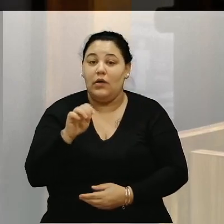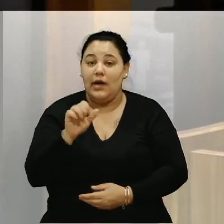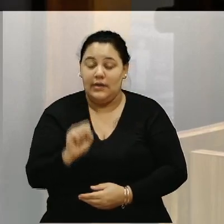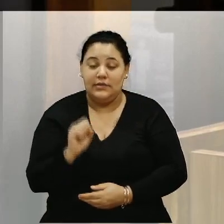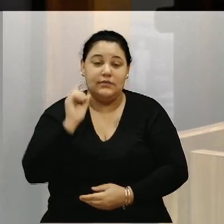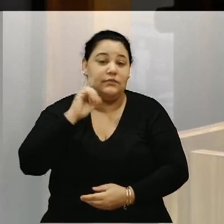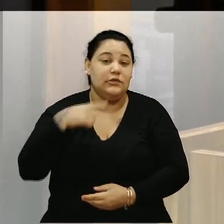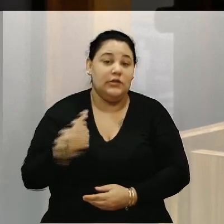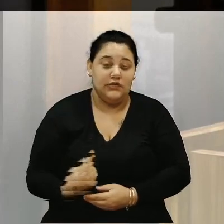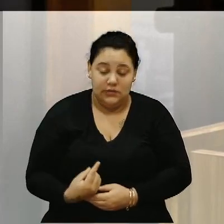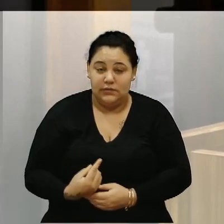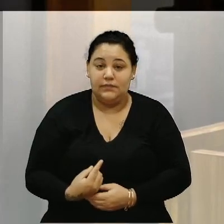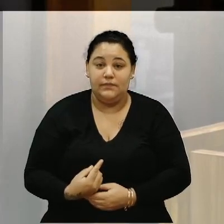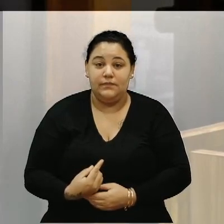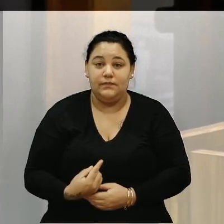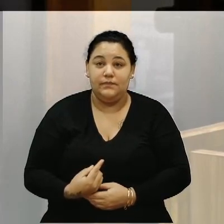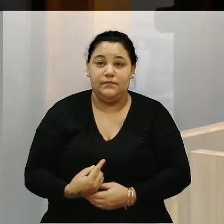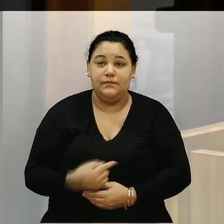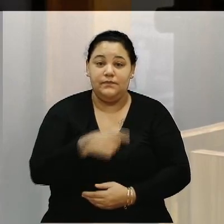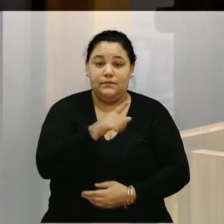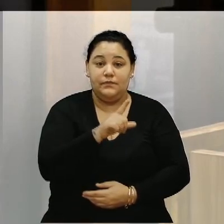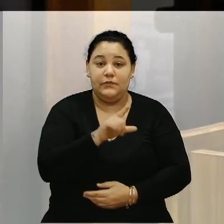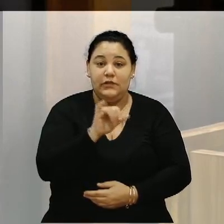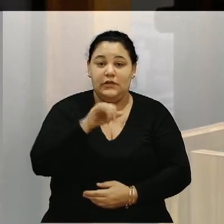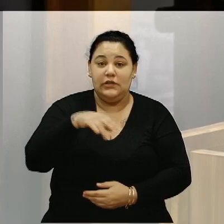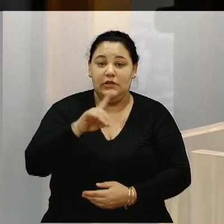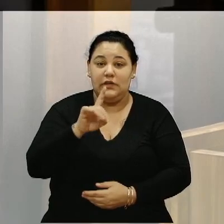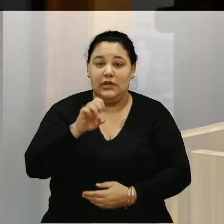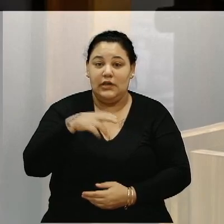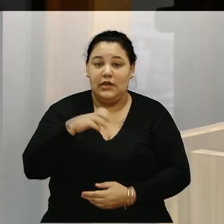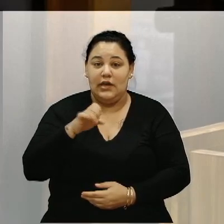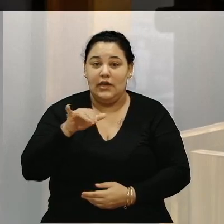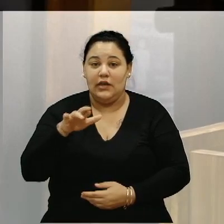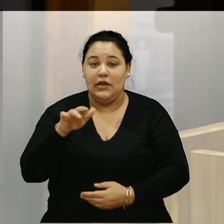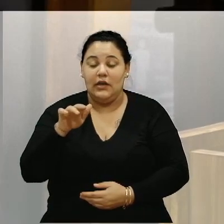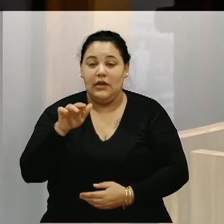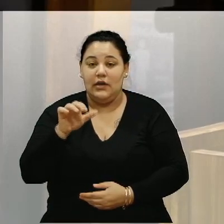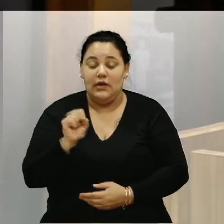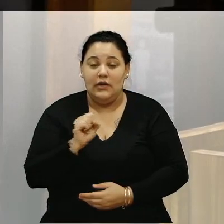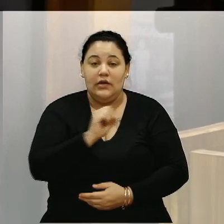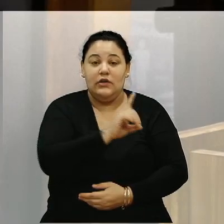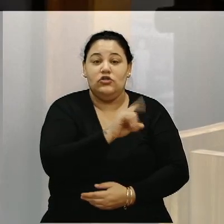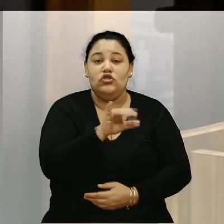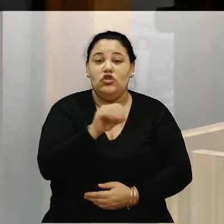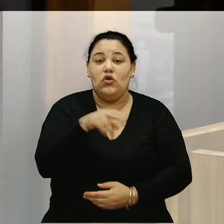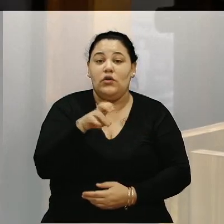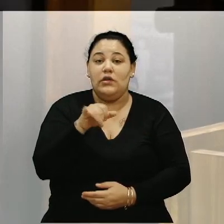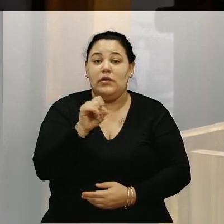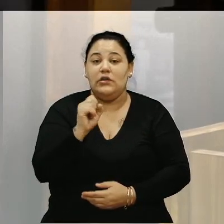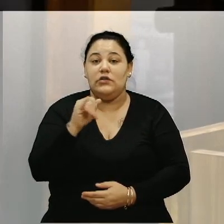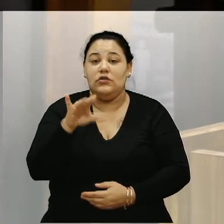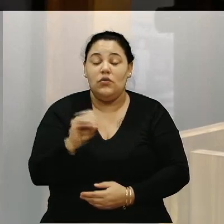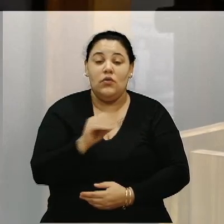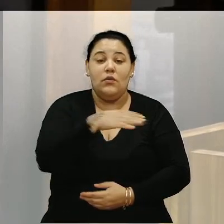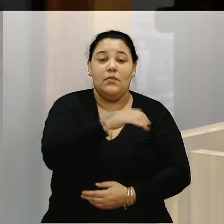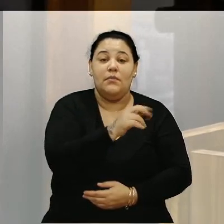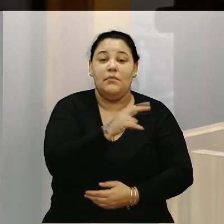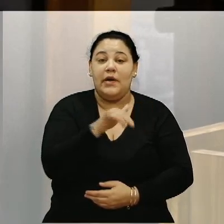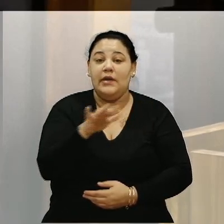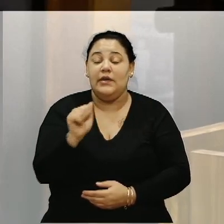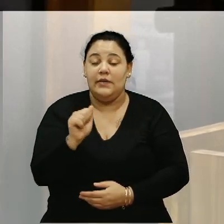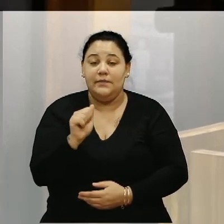Pessoa, PT, RS, Lindemeyer, PT, RS, Dionísio Marcon, PT, RS, Maria do Rosário, PT,